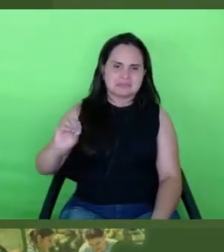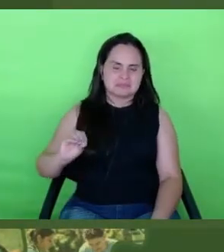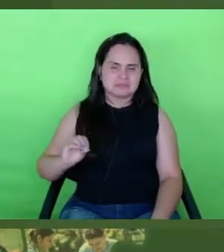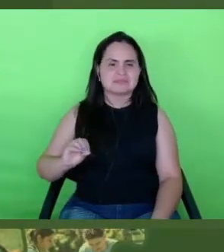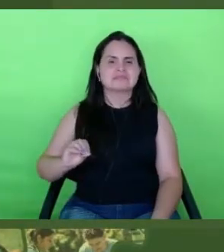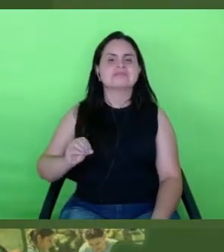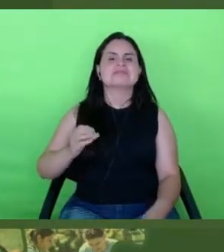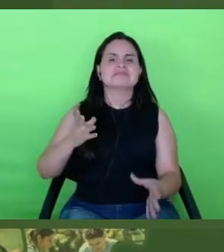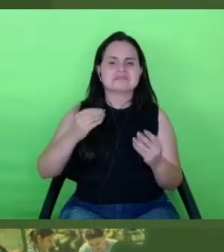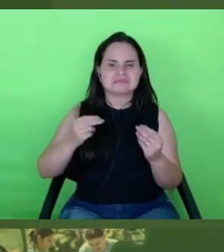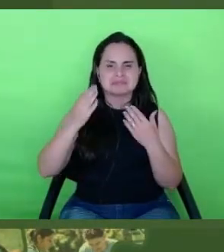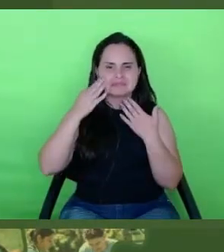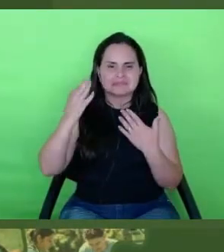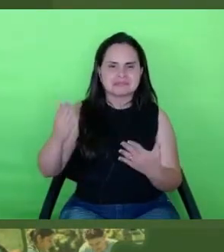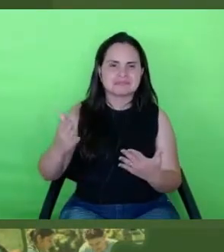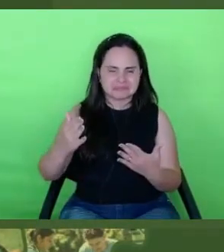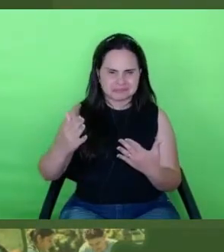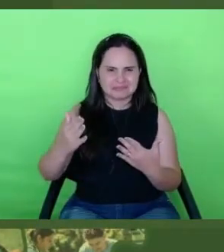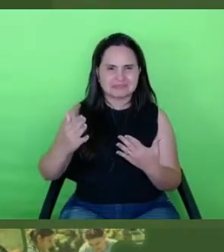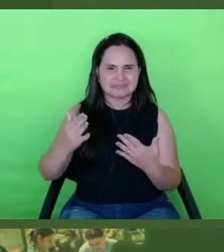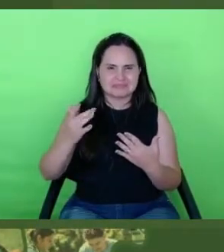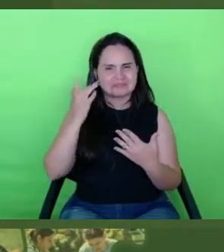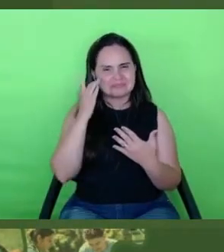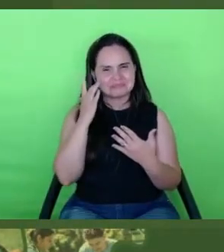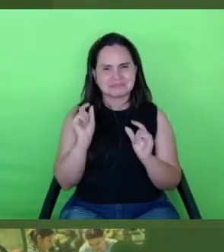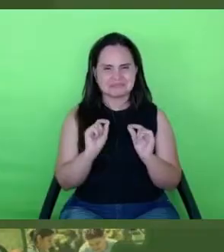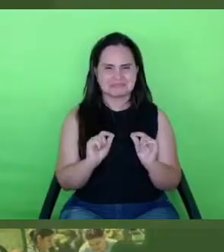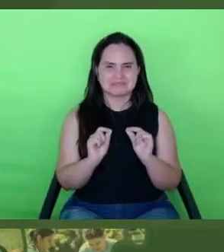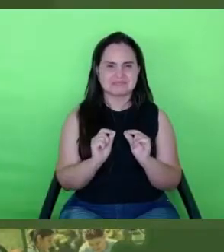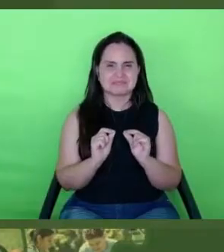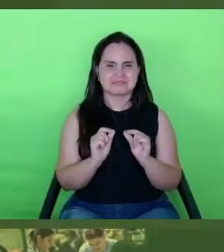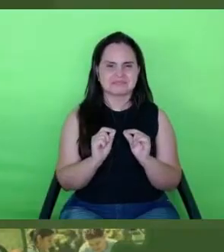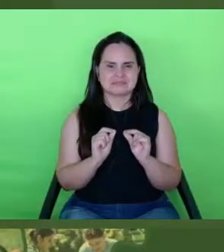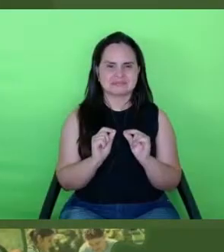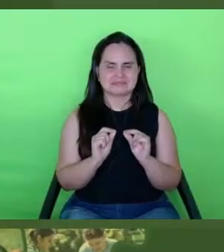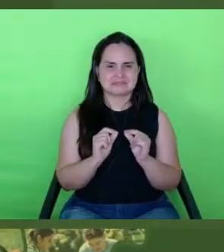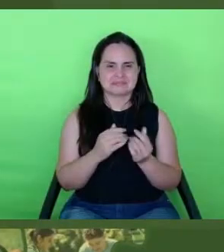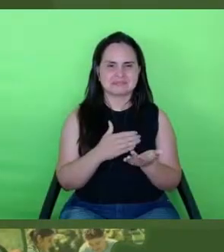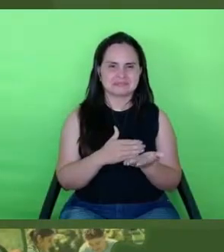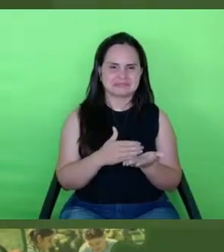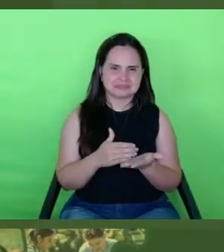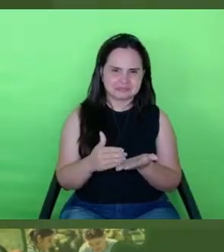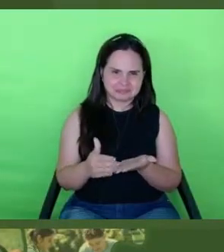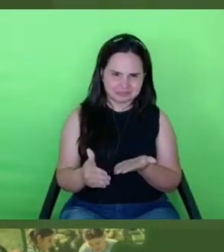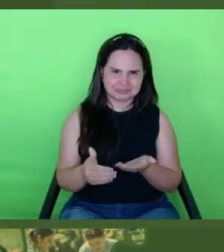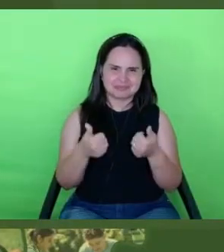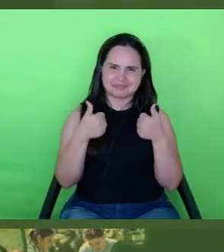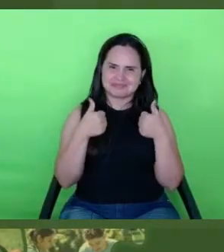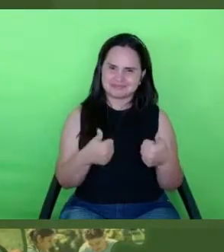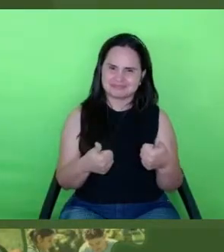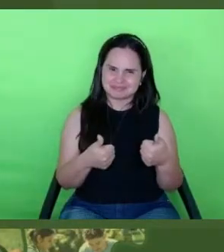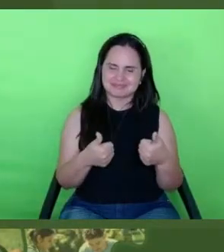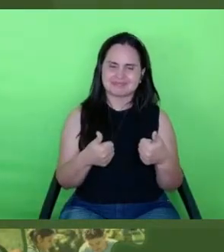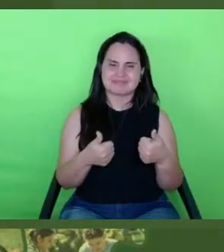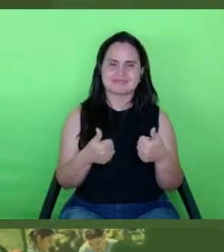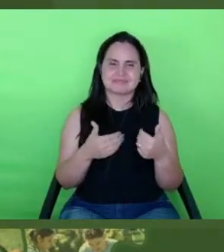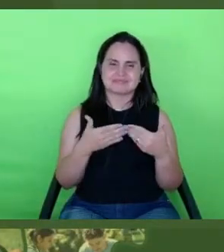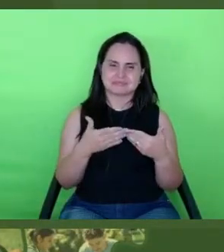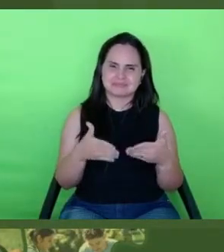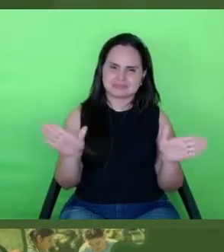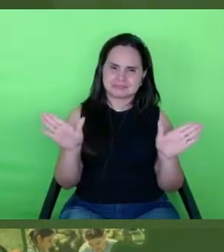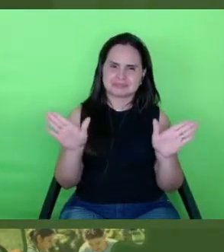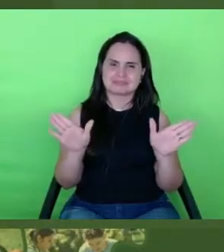Muito obrigado, gratidão. Eu acho que começamos com o pé direito, né? Dentro dessa abertura aí do